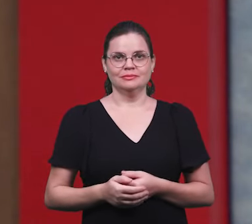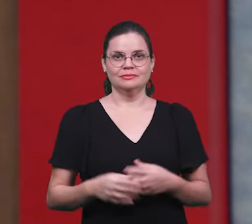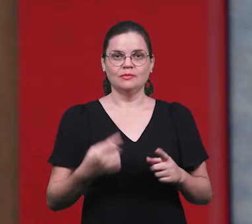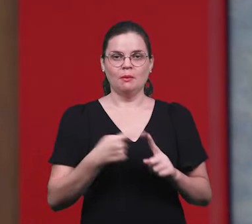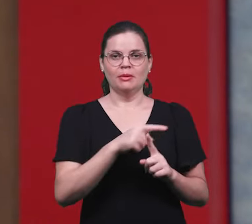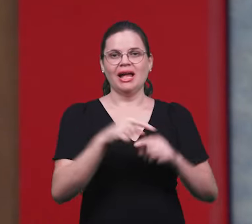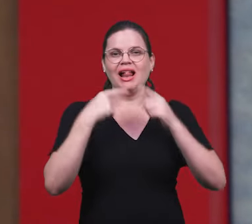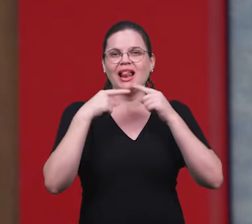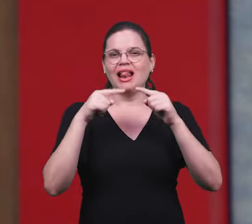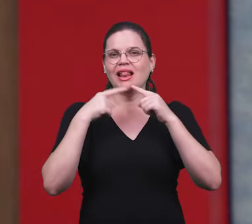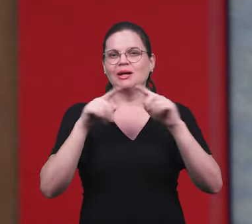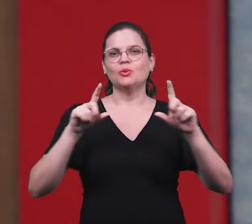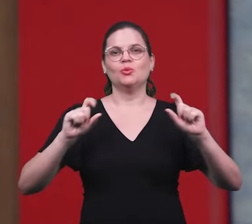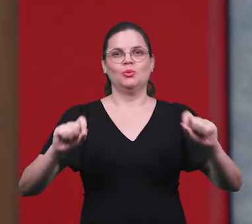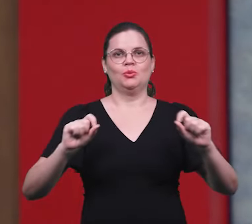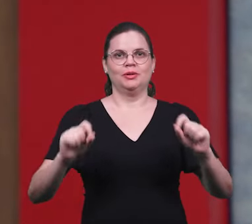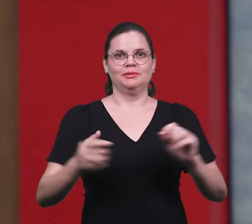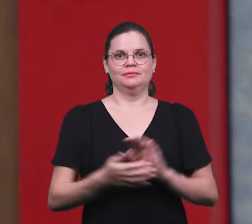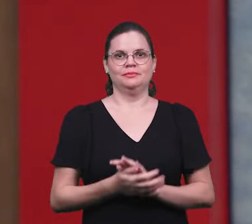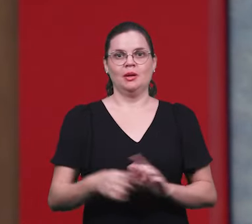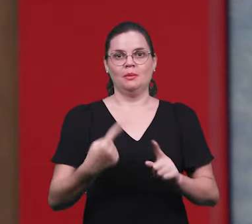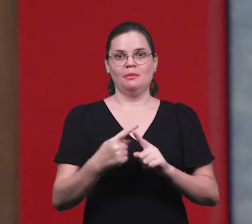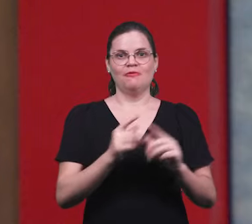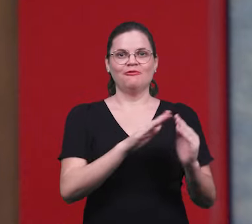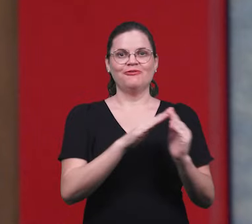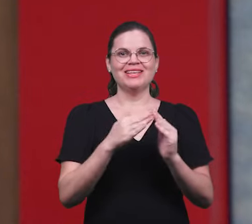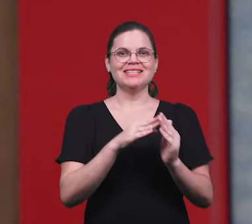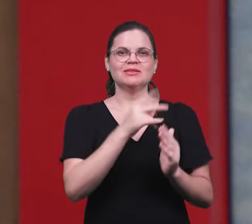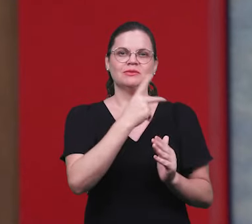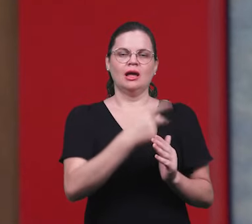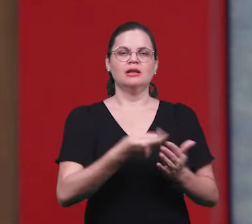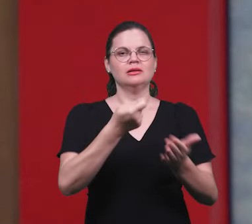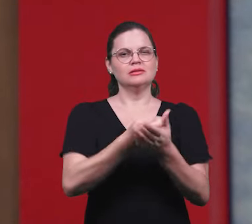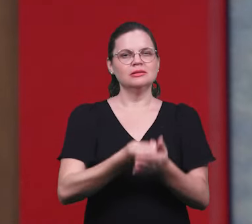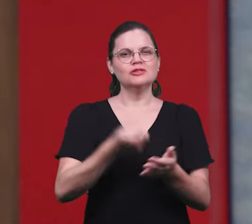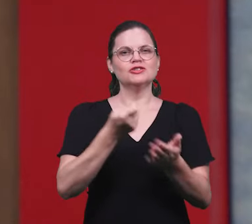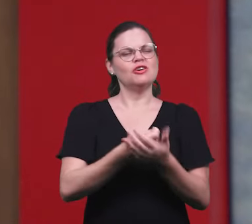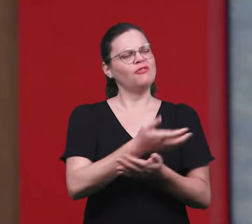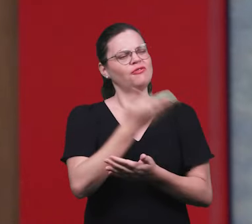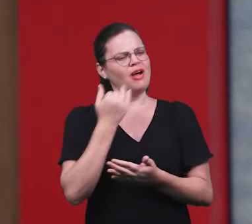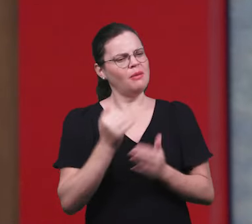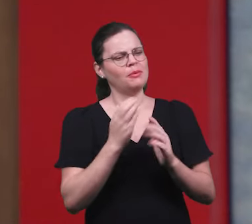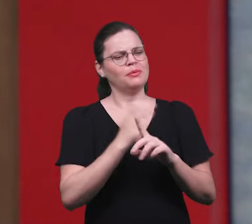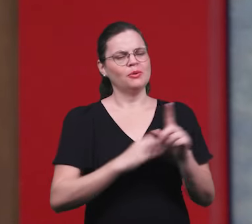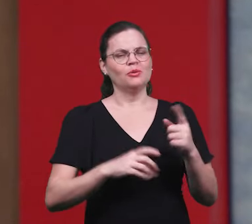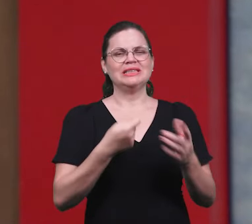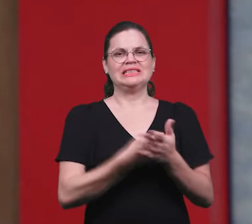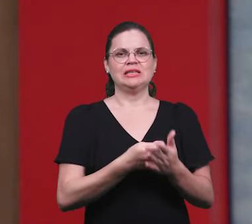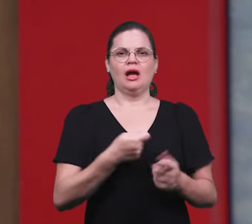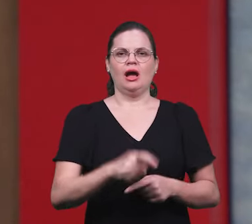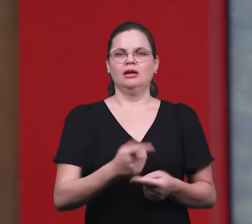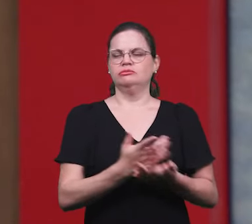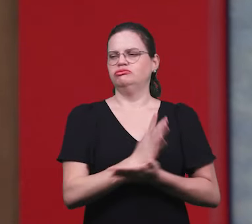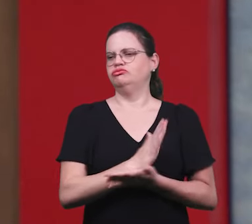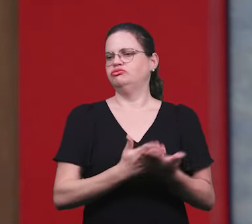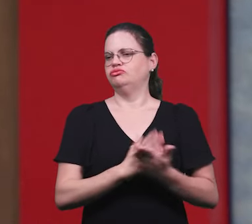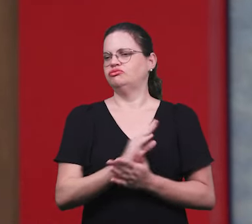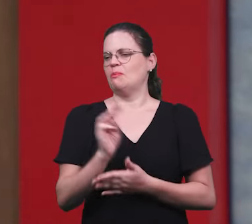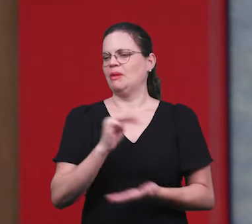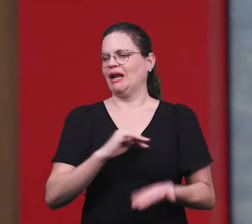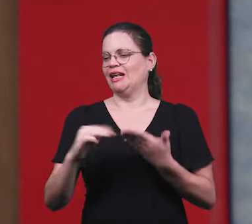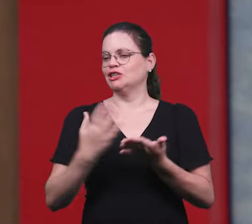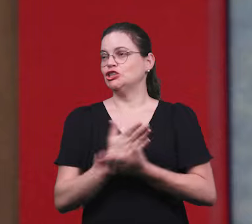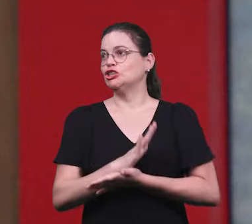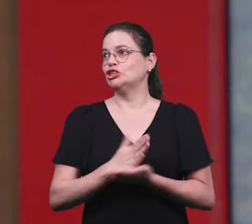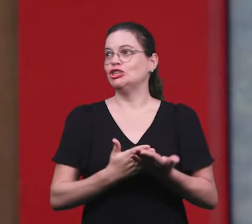a reclamação dele é que ele tinha um vizinho que insistia muito com ele. Então ele achava que o Maranata